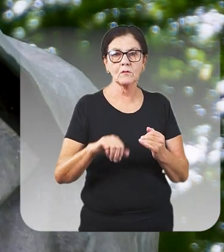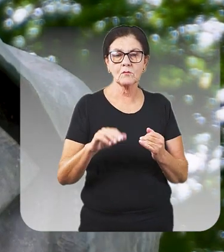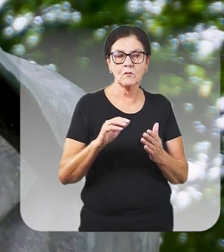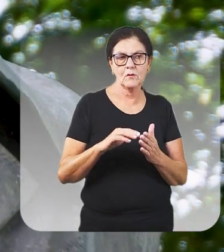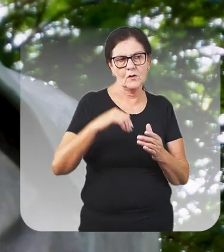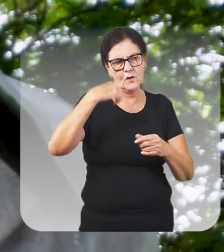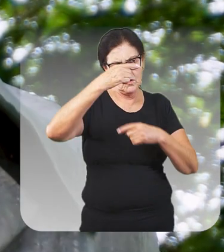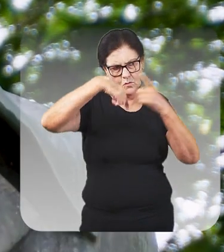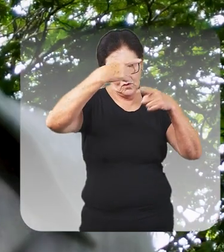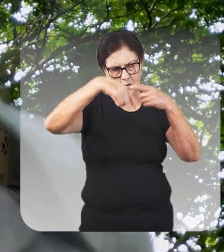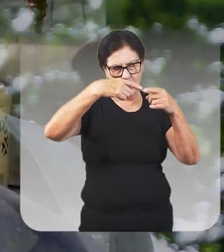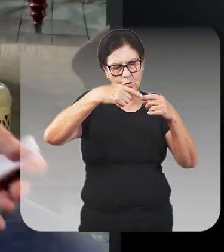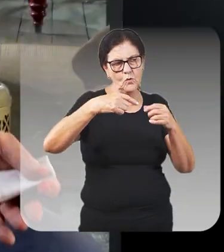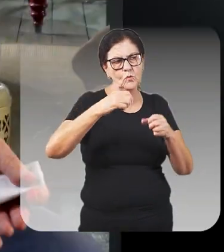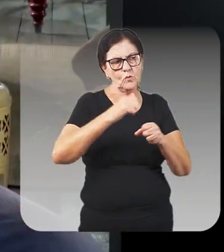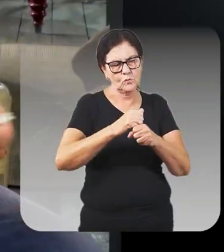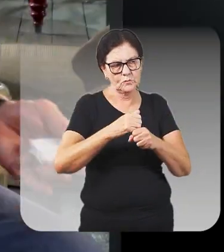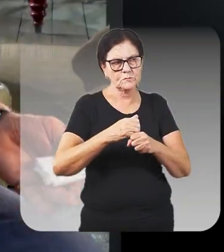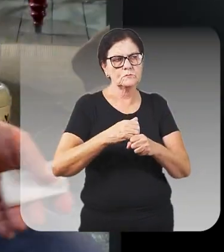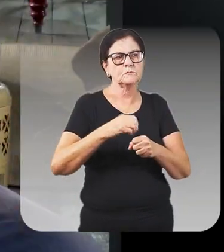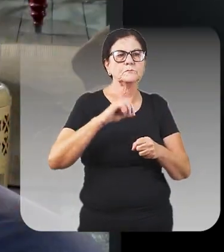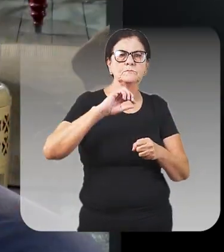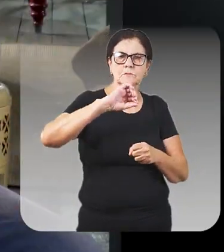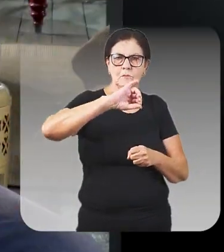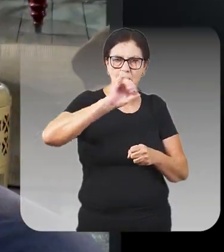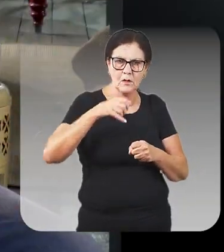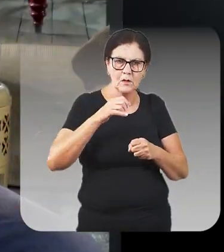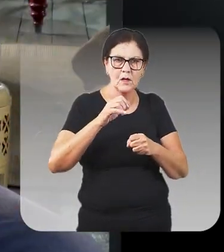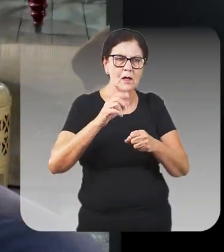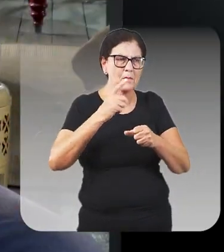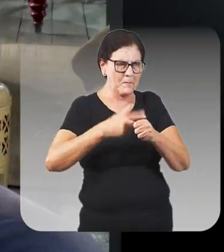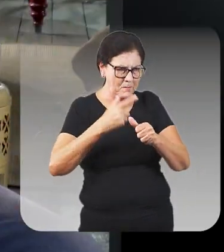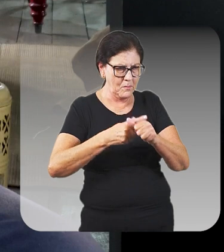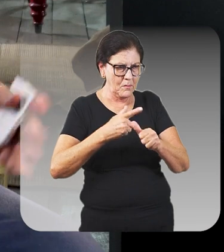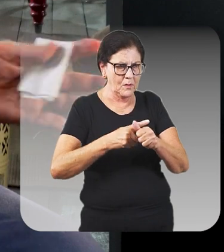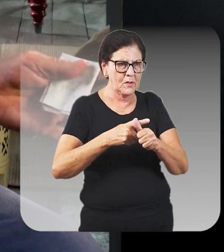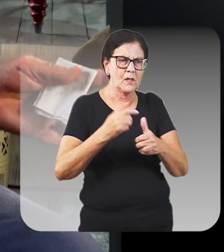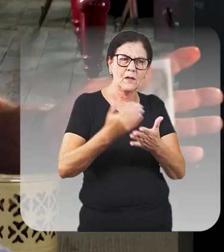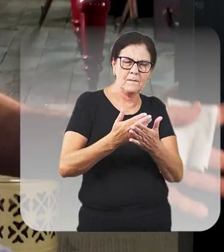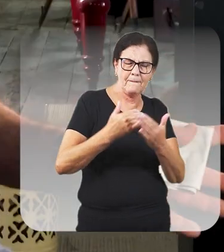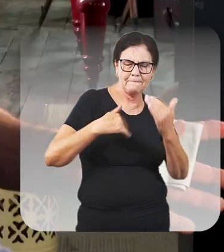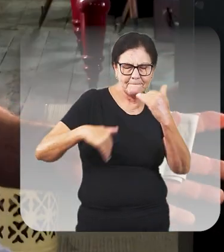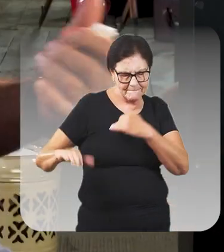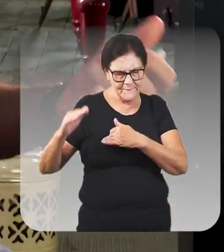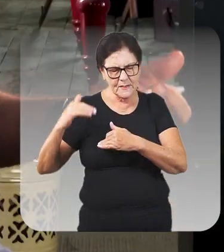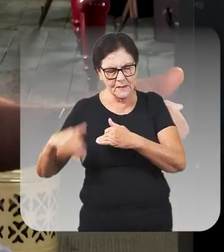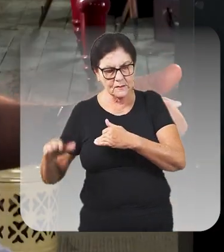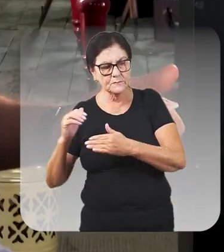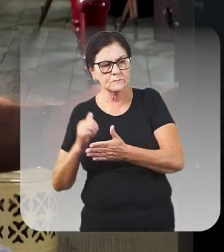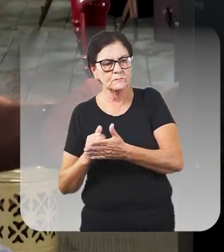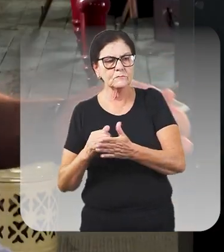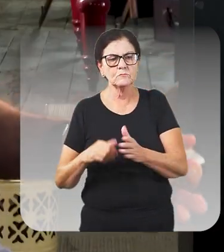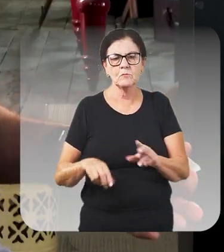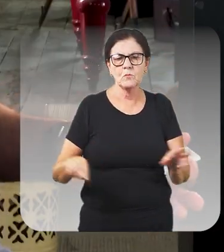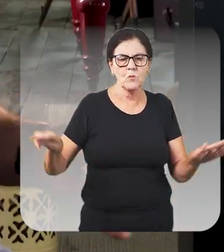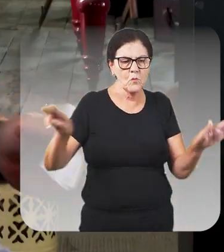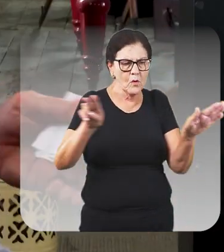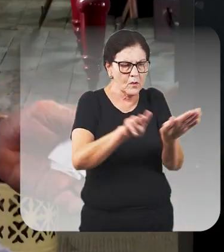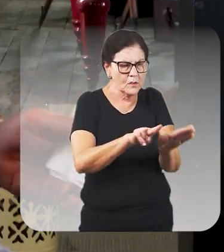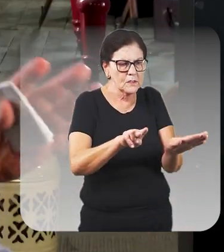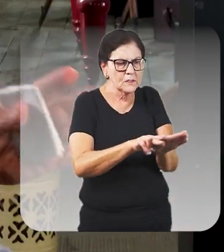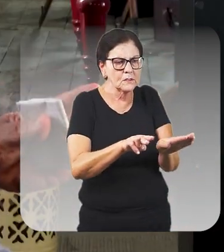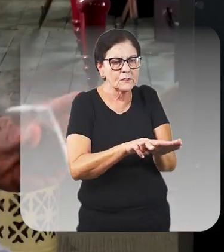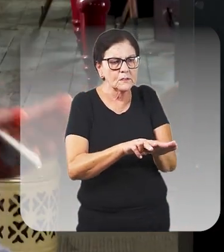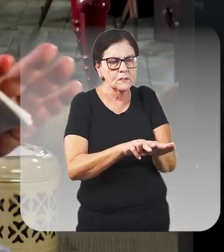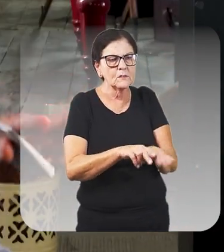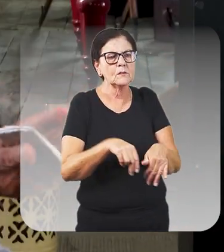nosso querido Newton Prado. A exemplo de outras cidades que tem. São João da Boa Vista tem a Semana Guiomar, a Pirassununga Nenete. Então